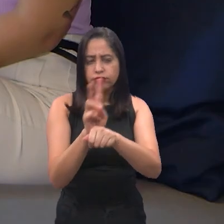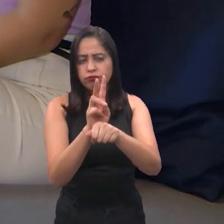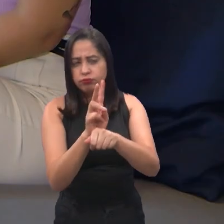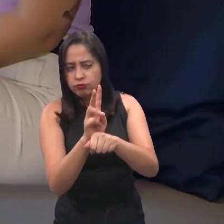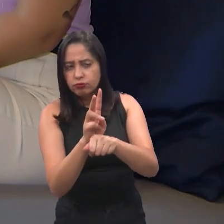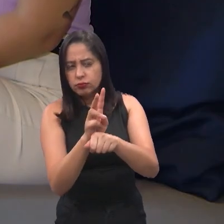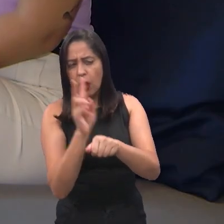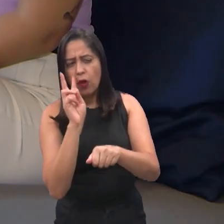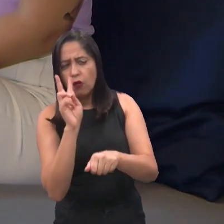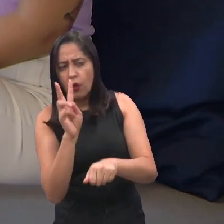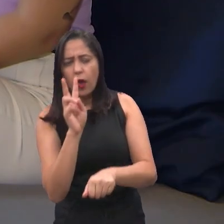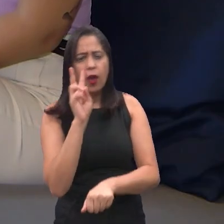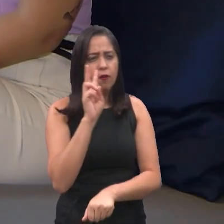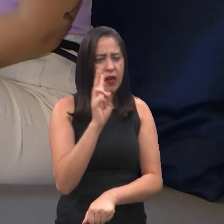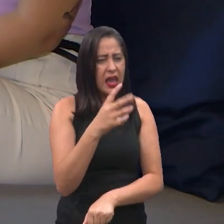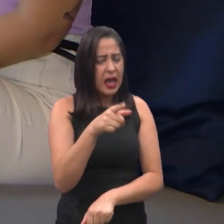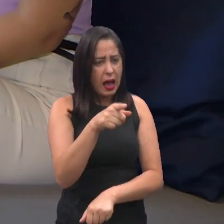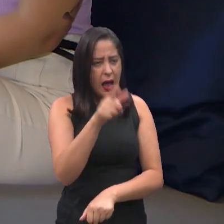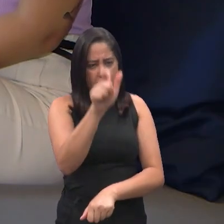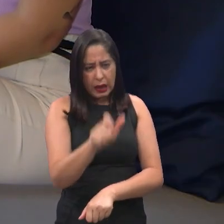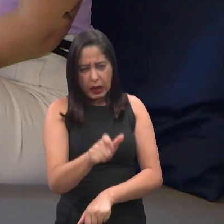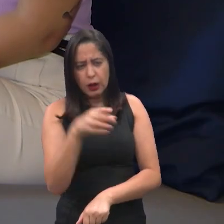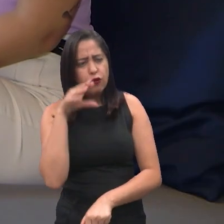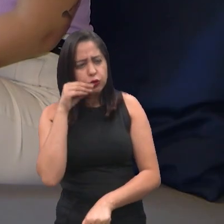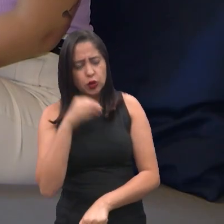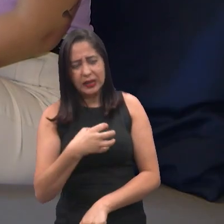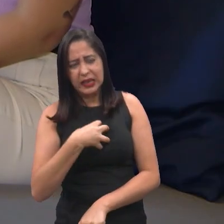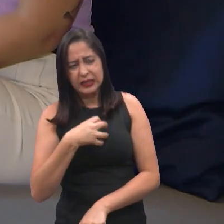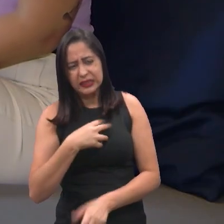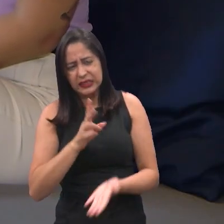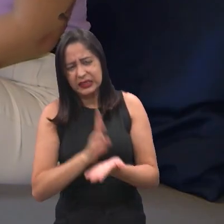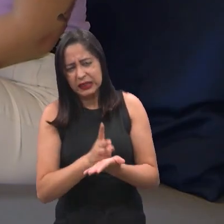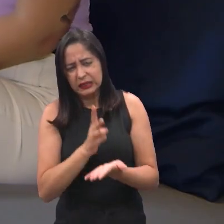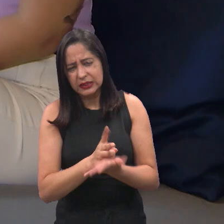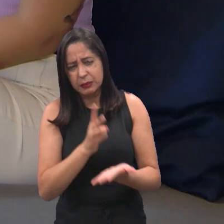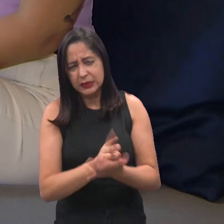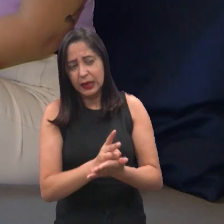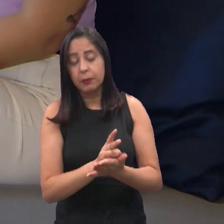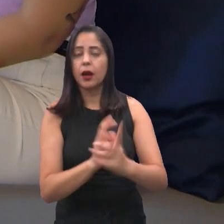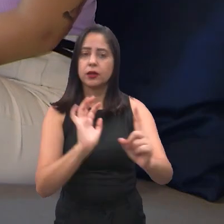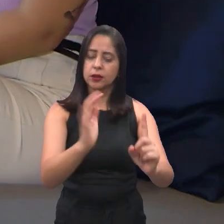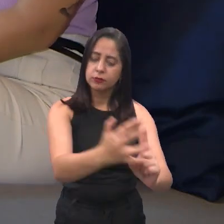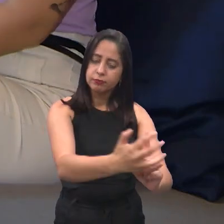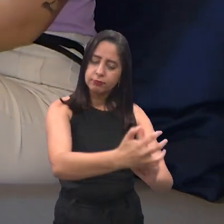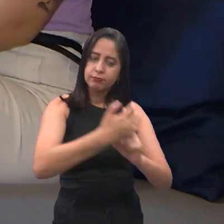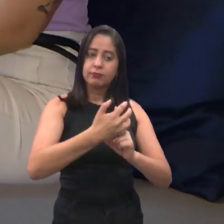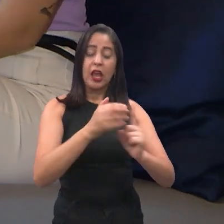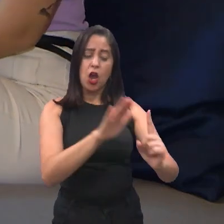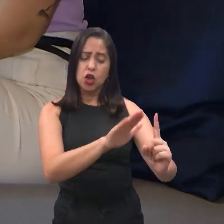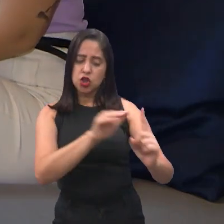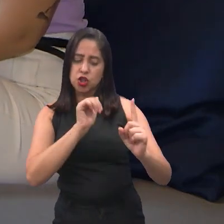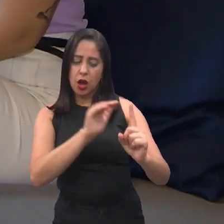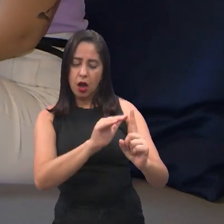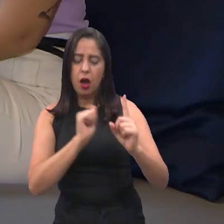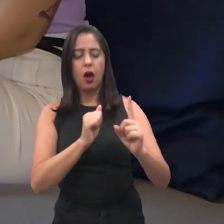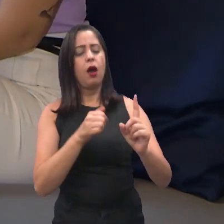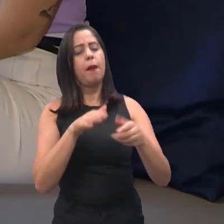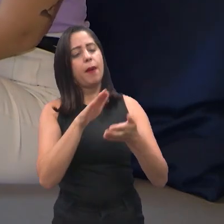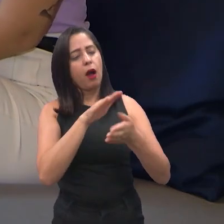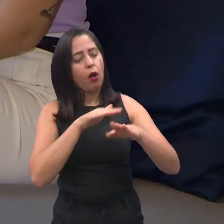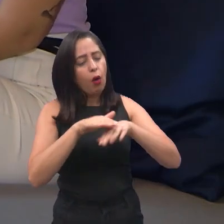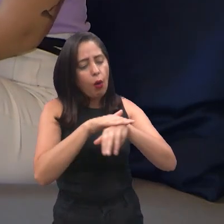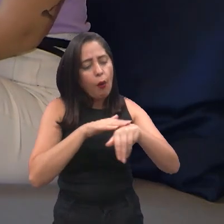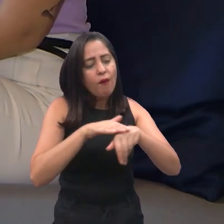se aqueles sintomas vão persistir naquele colaborador, acolher, então, chamar aquele colaborador, conversar